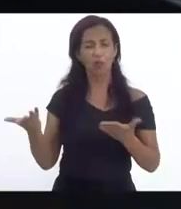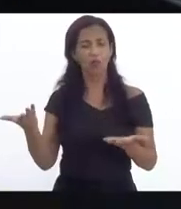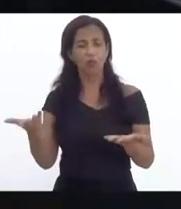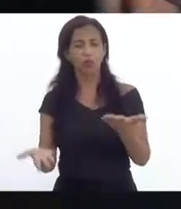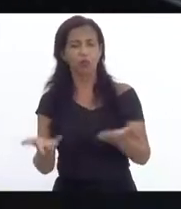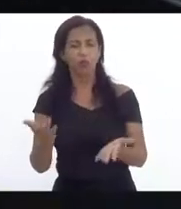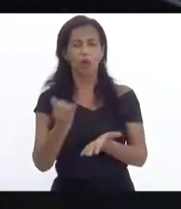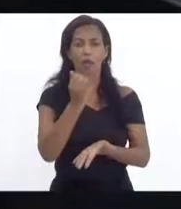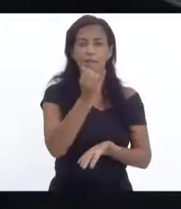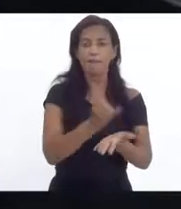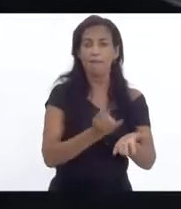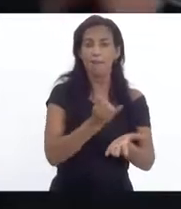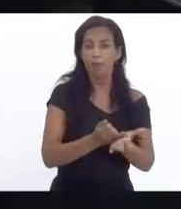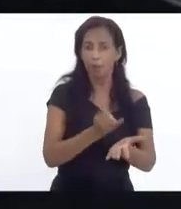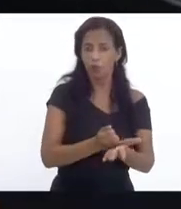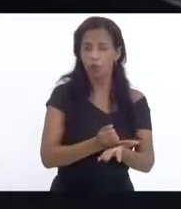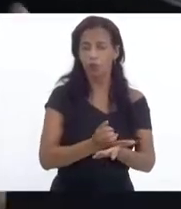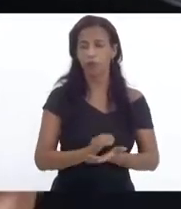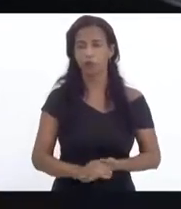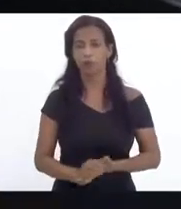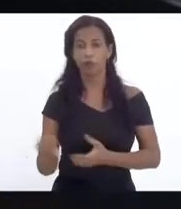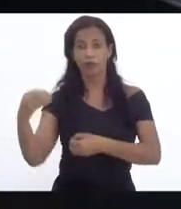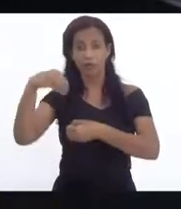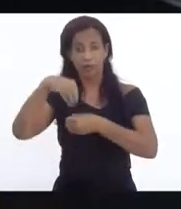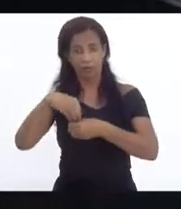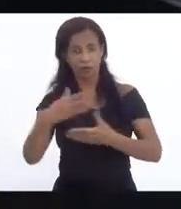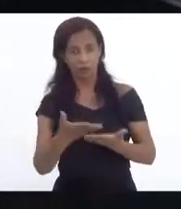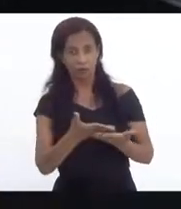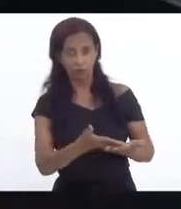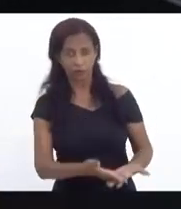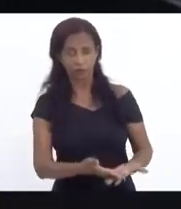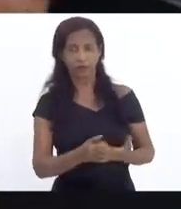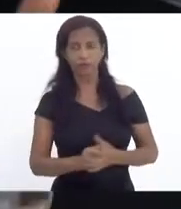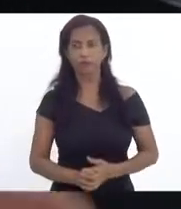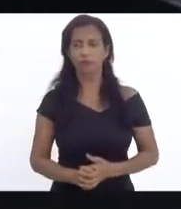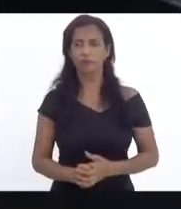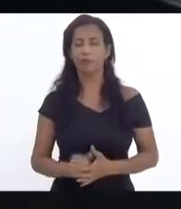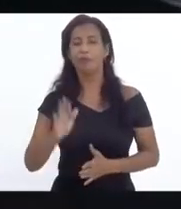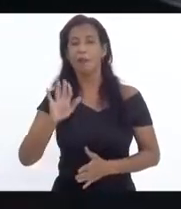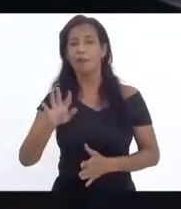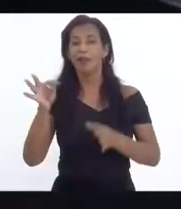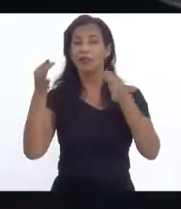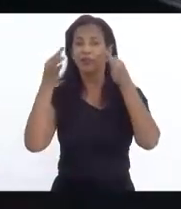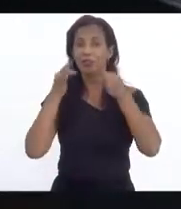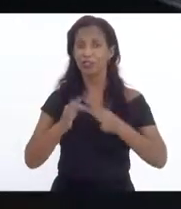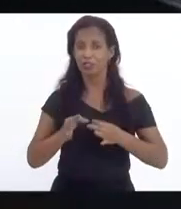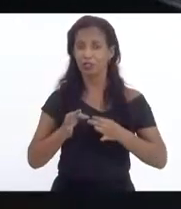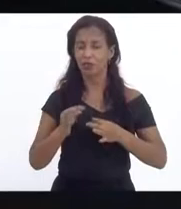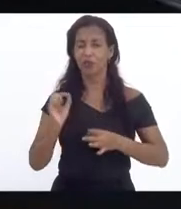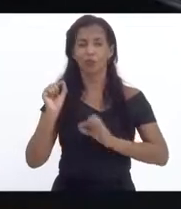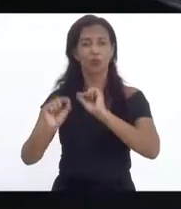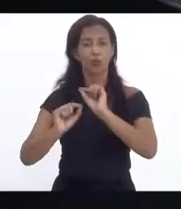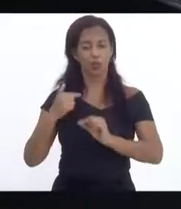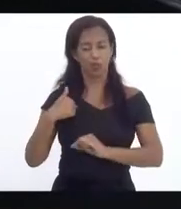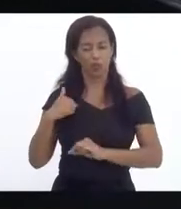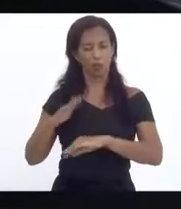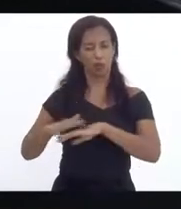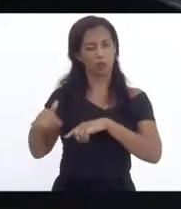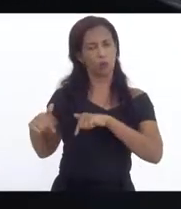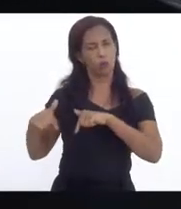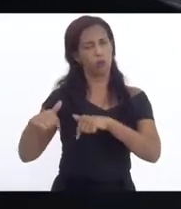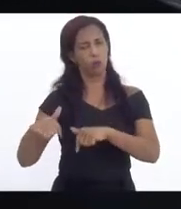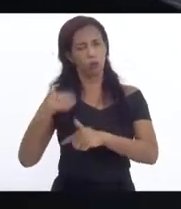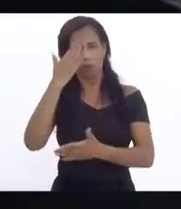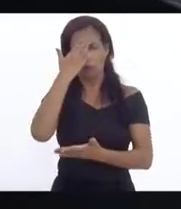dos impostos. Dentro disso, presidente, vou dar mais um testemunho daquilo que eu faço, daquilo